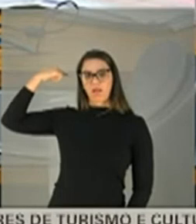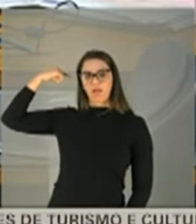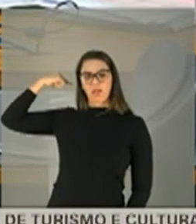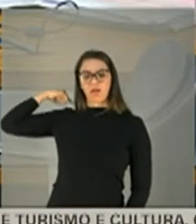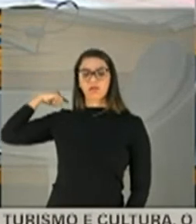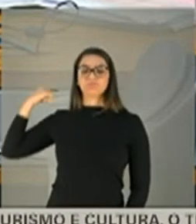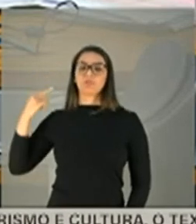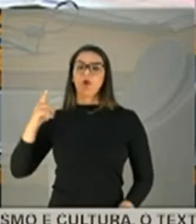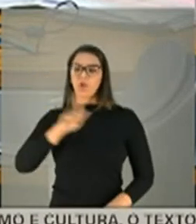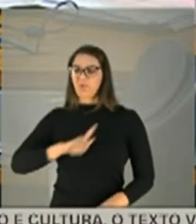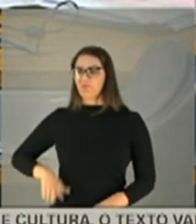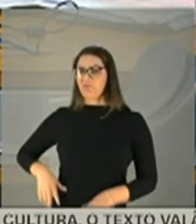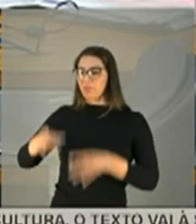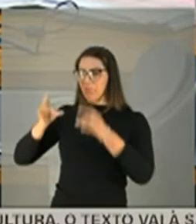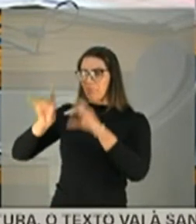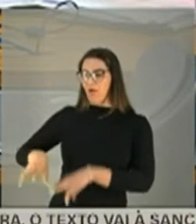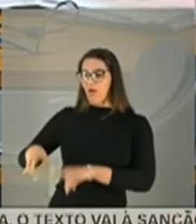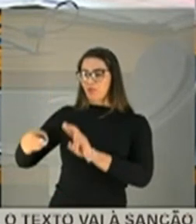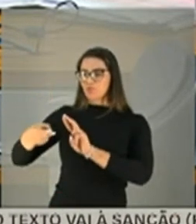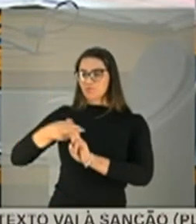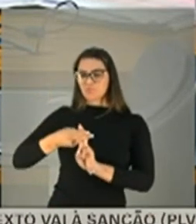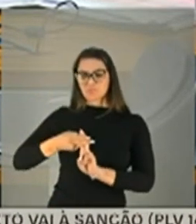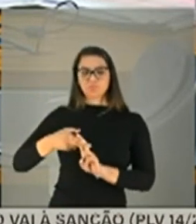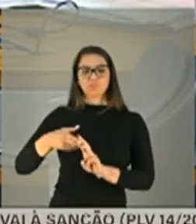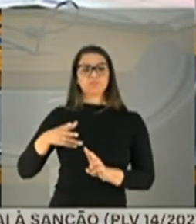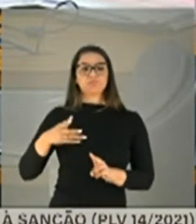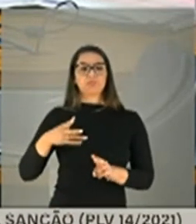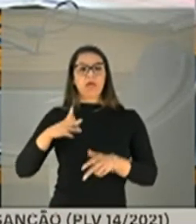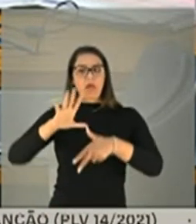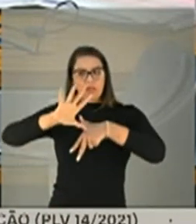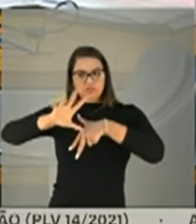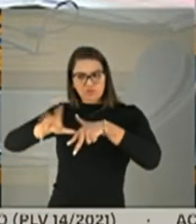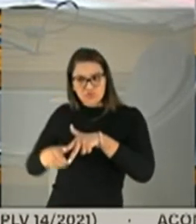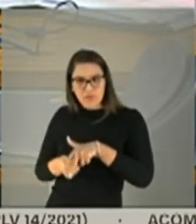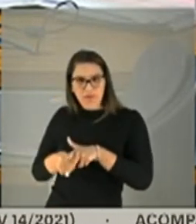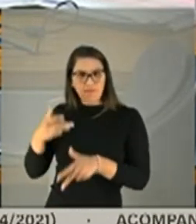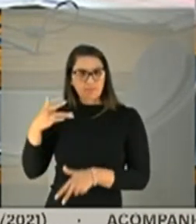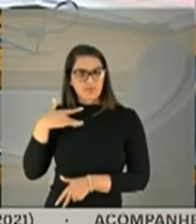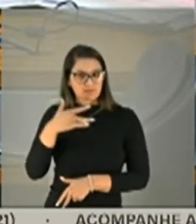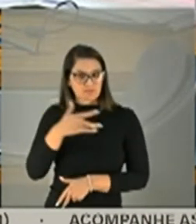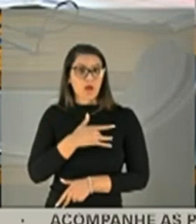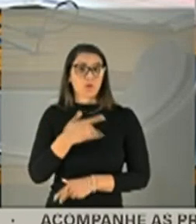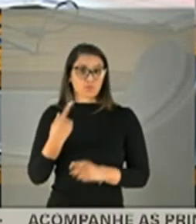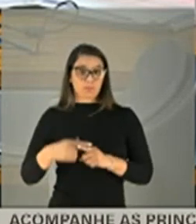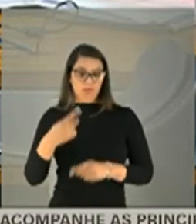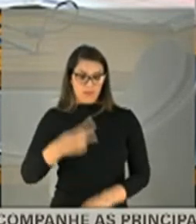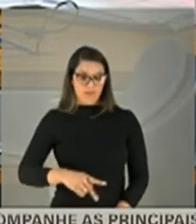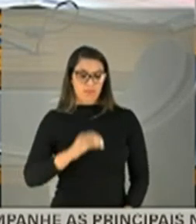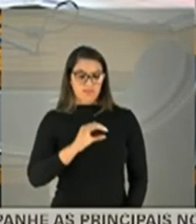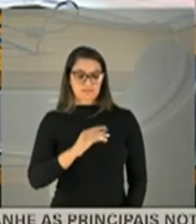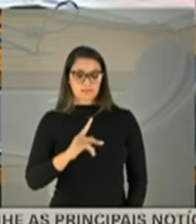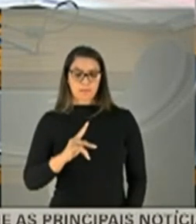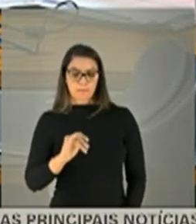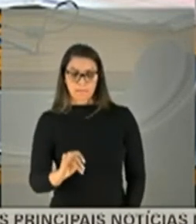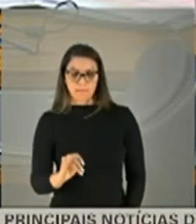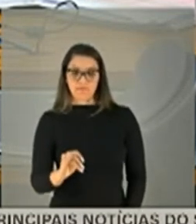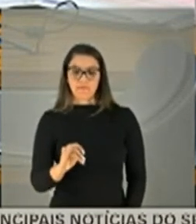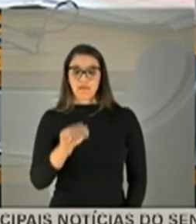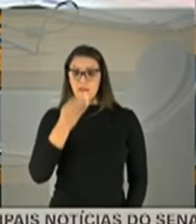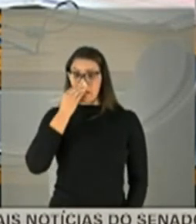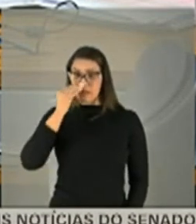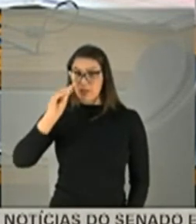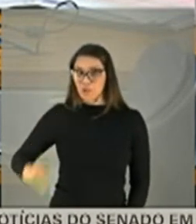passadas, inclusive com escândalos de corrupção, é aí que eu quero entrar, já que essa CPI, ela ignora